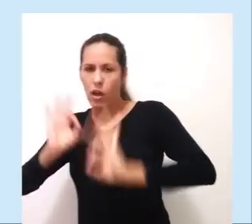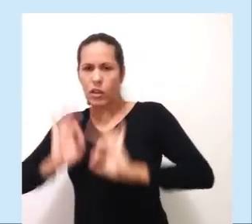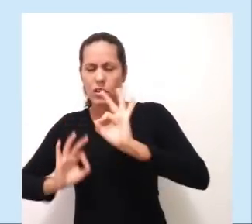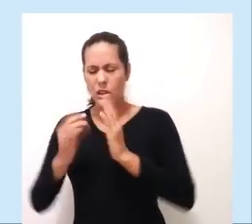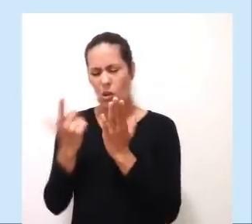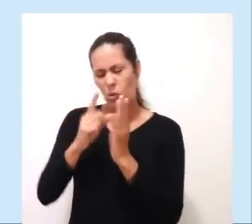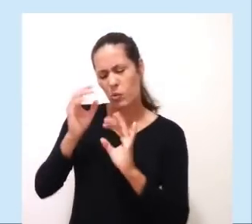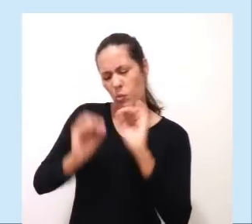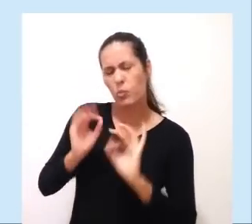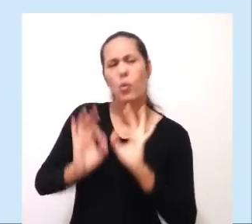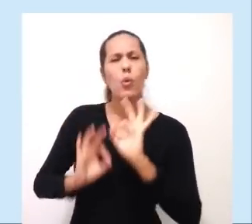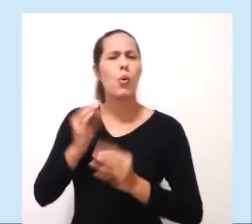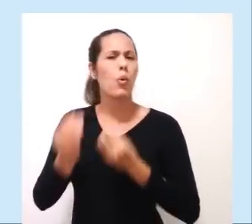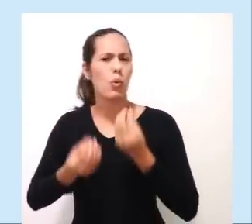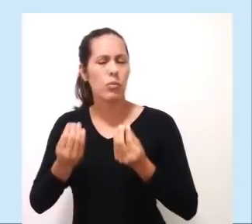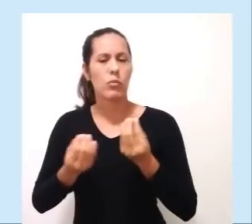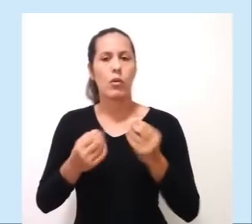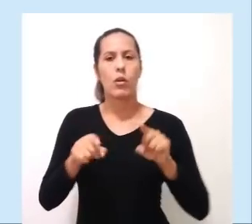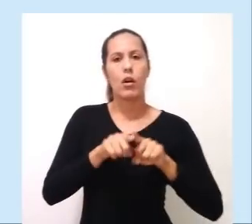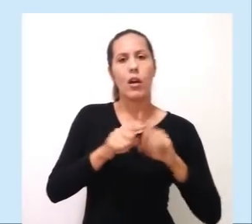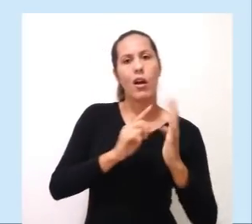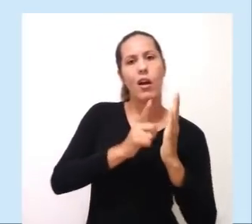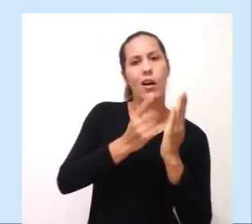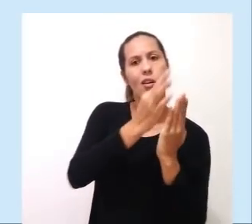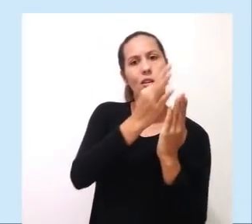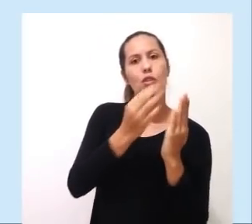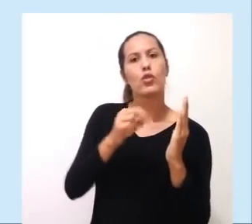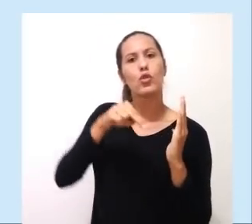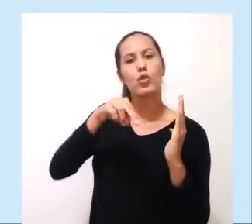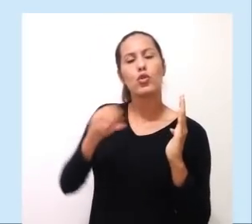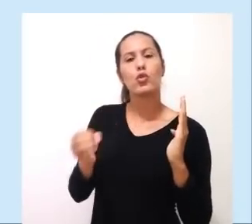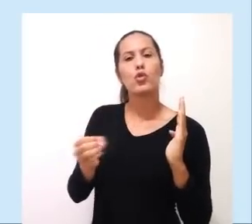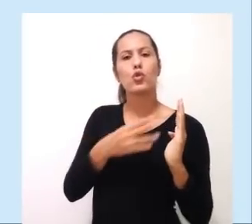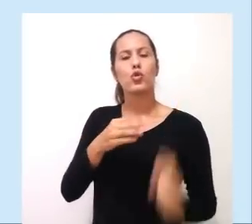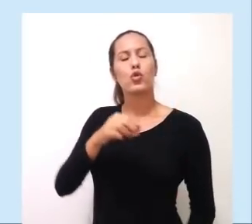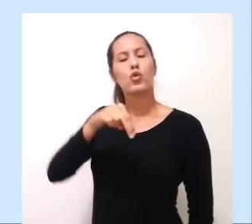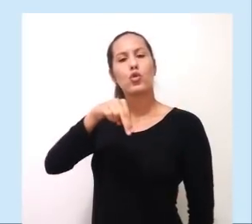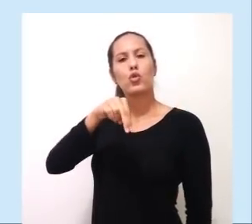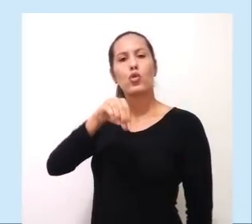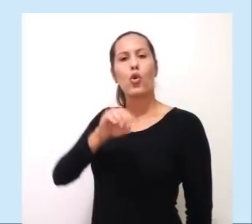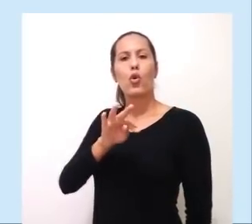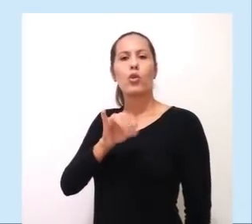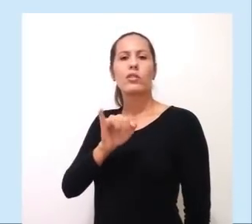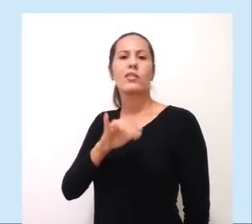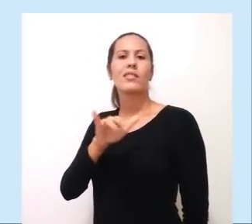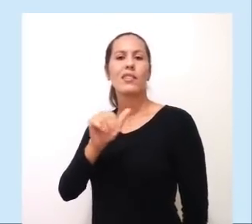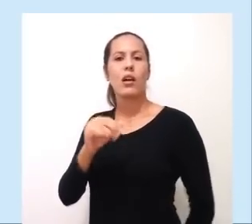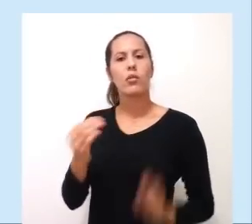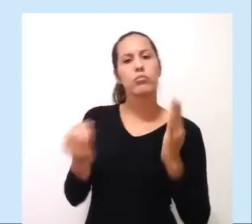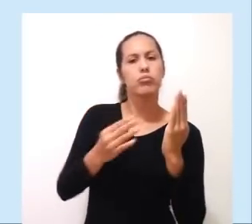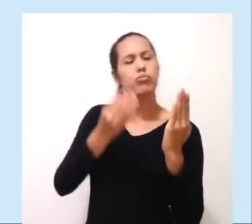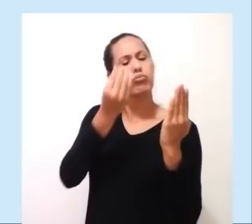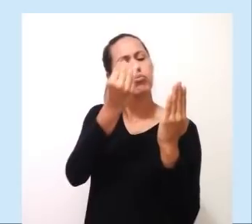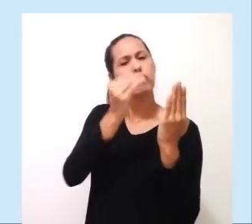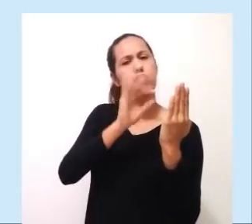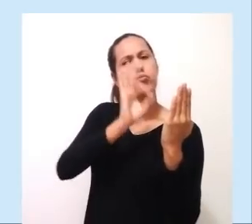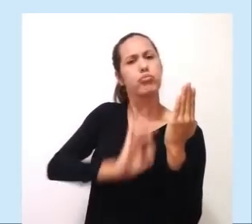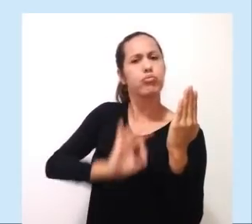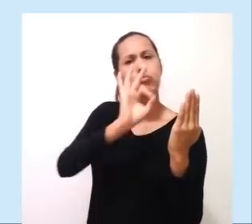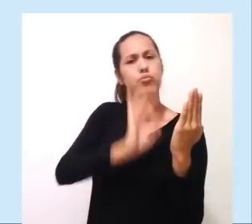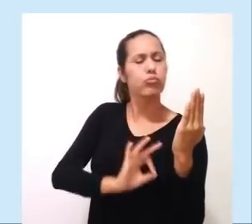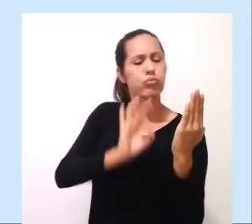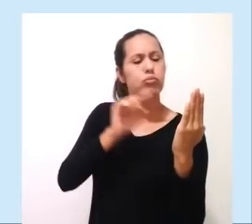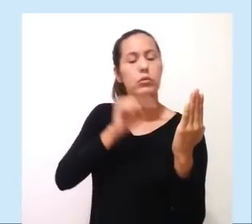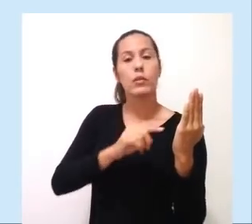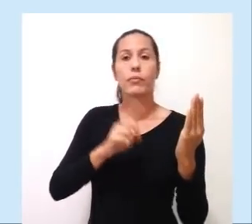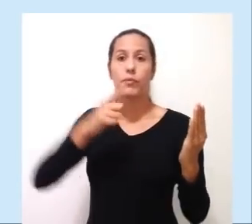estrutura, certo, de um texto jornalístico, de uma notícia. A notícia, ela tem a sua estrutura própria.